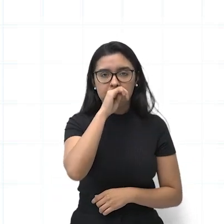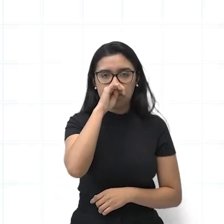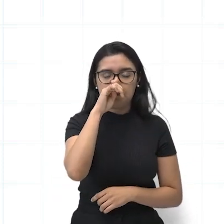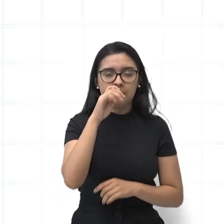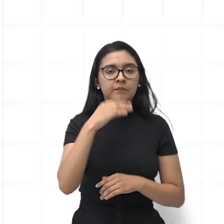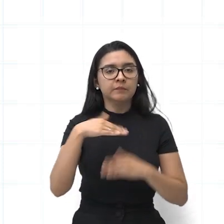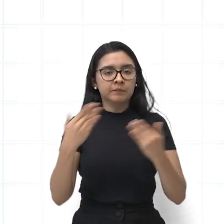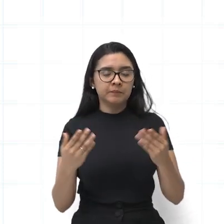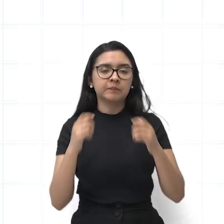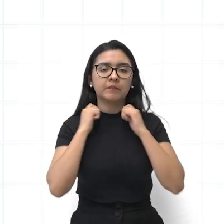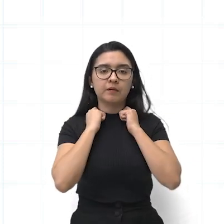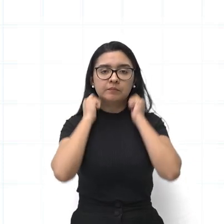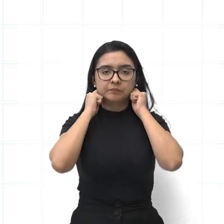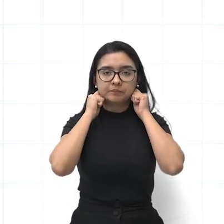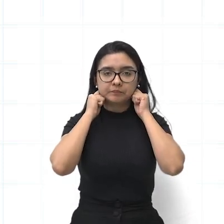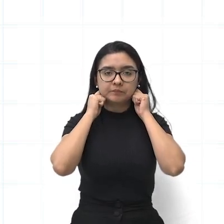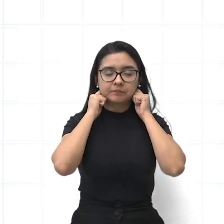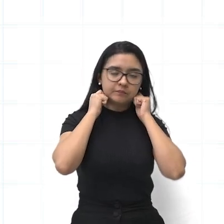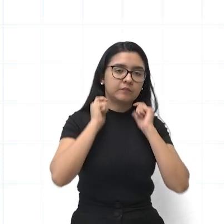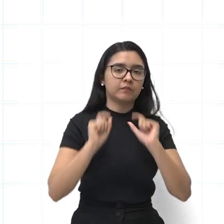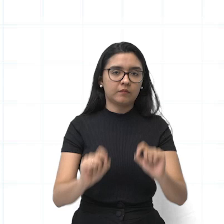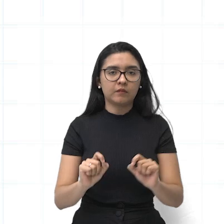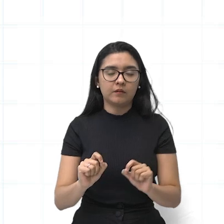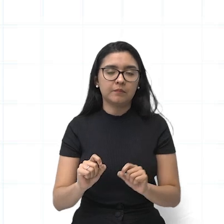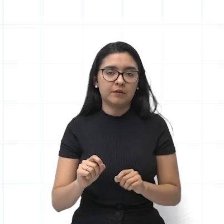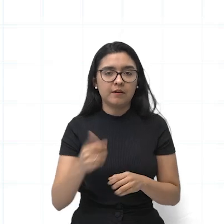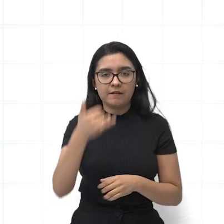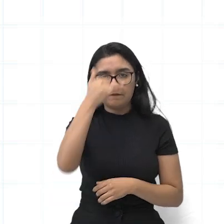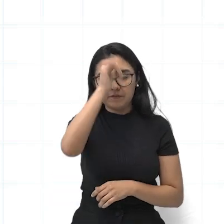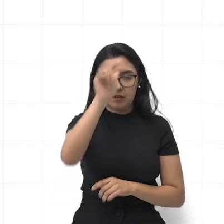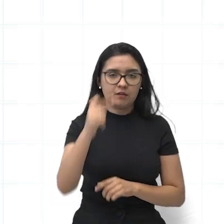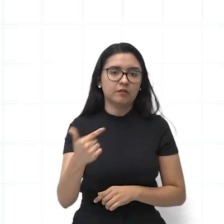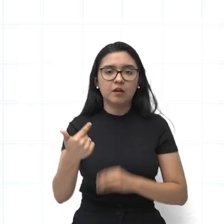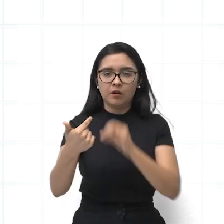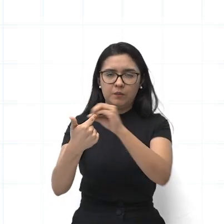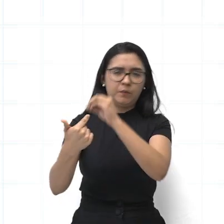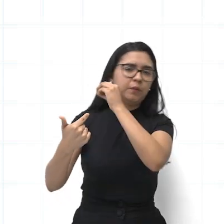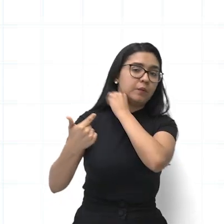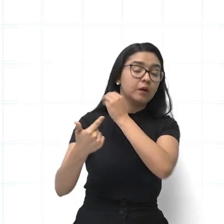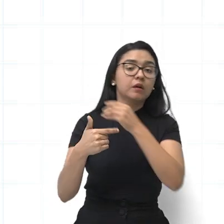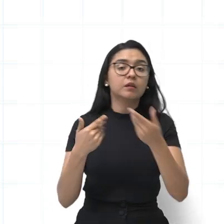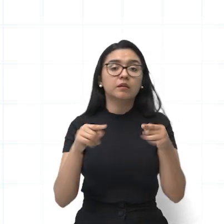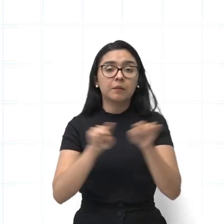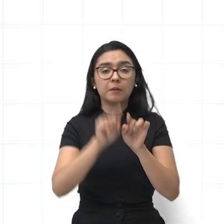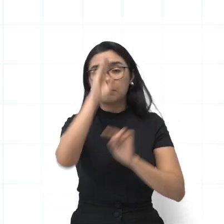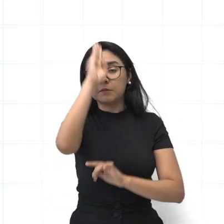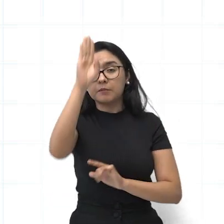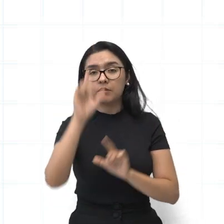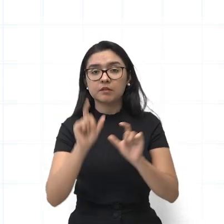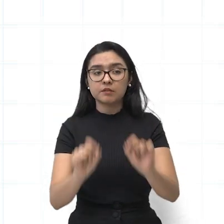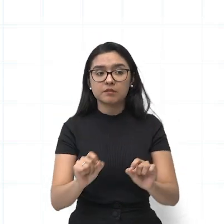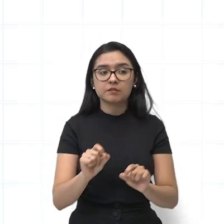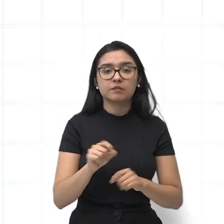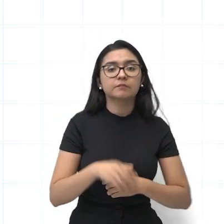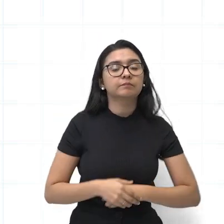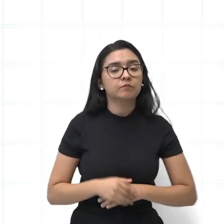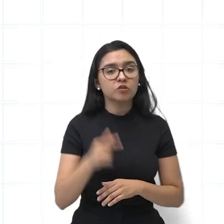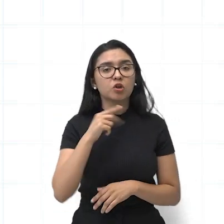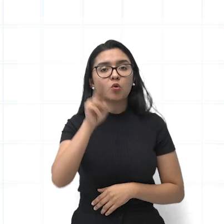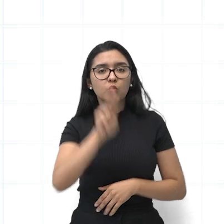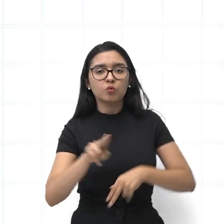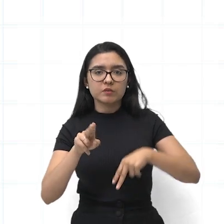alta para você levantar ela e as bolinhas não atingirem o pescoço. Preferencialmente que você jogue de